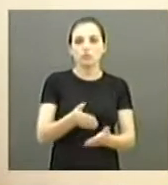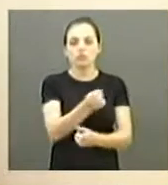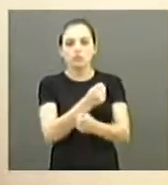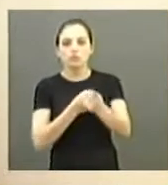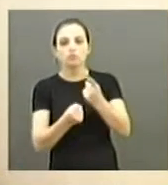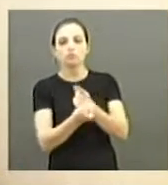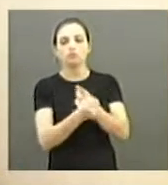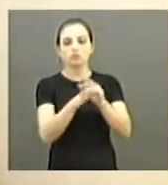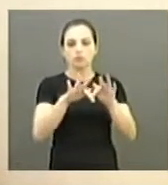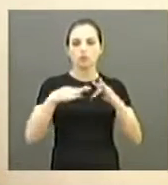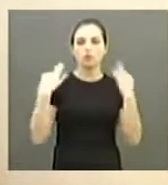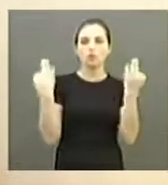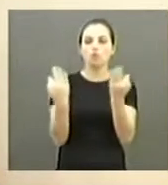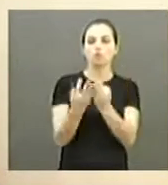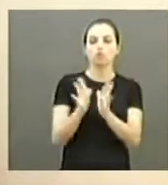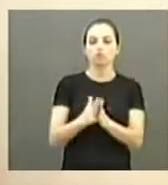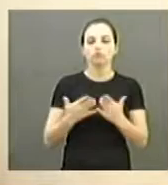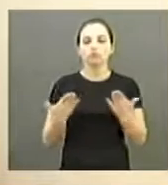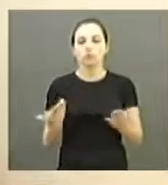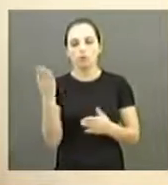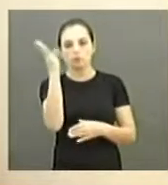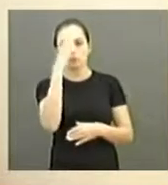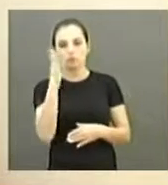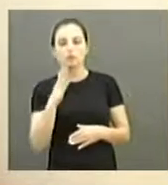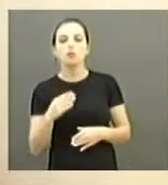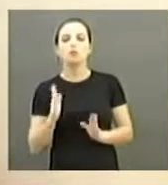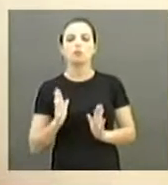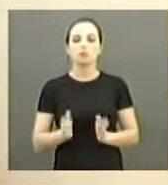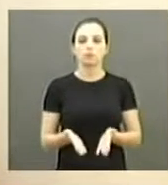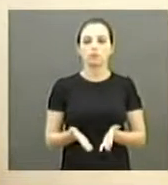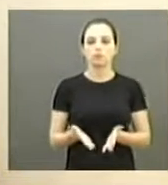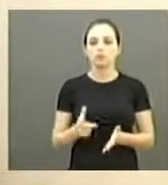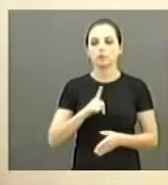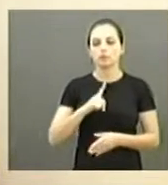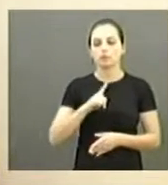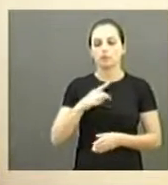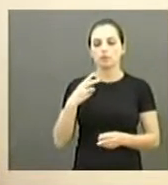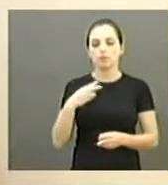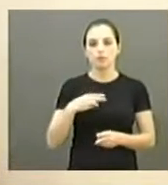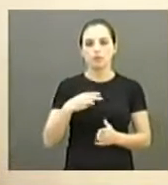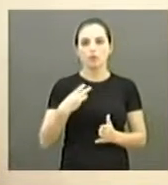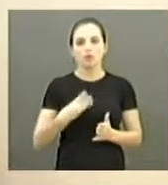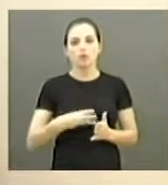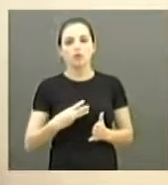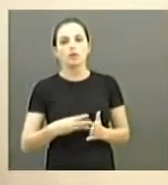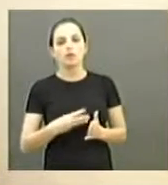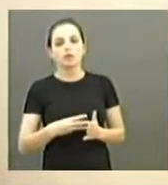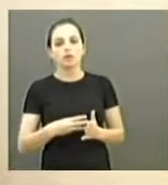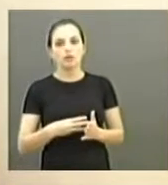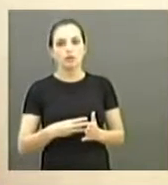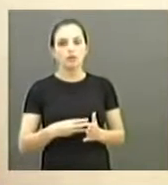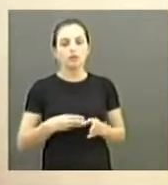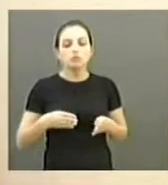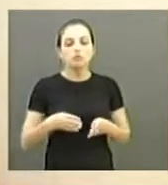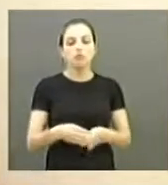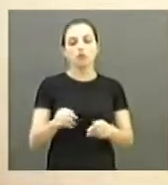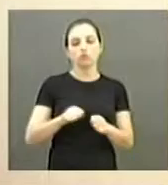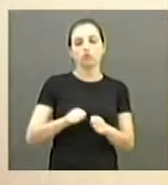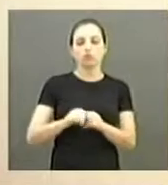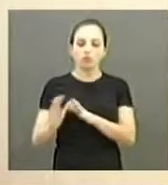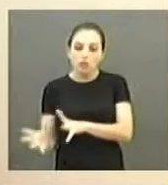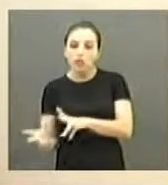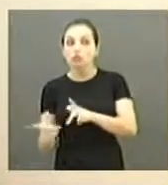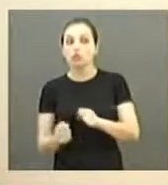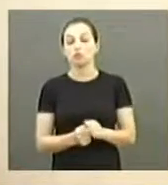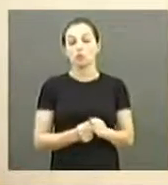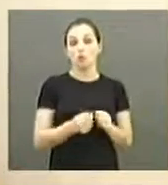das famílias empobrecidas do nosso país. E agora nós temos um terceiro desafio. Além de fazer tudo isso